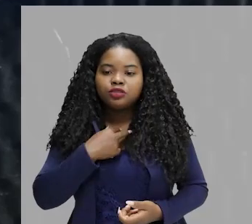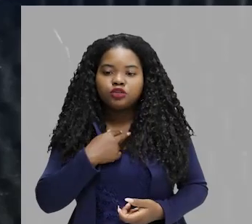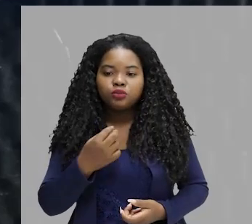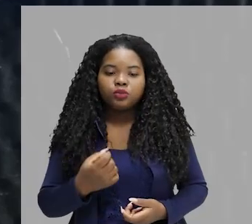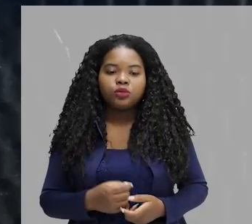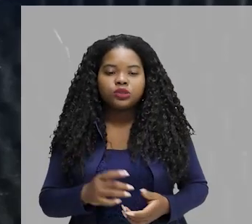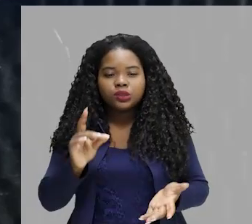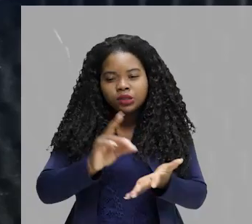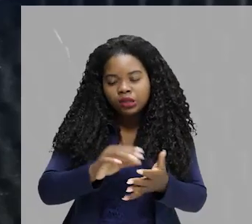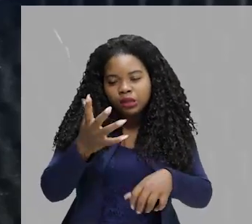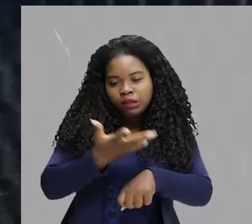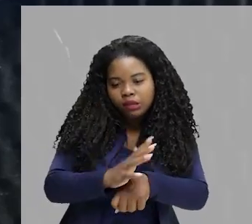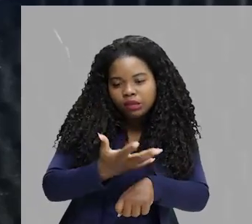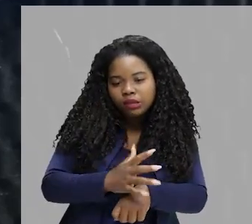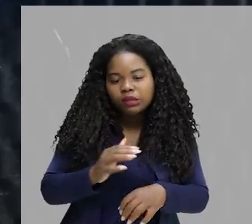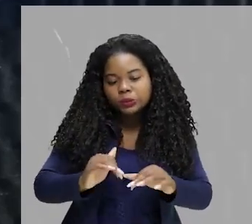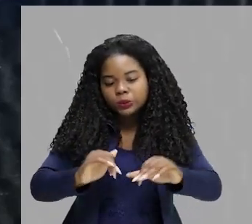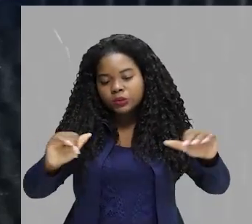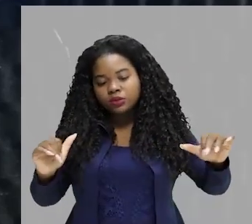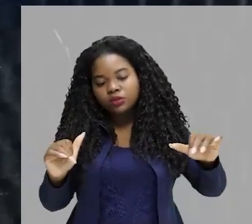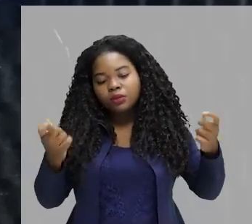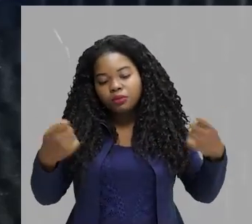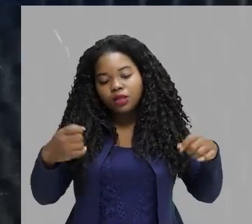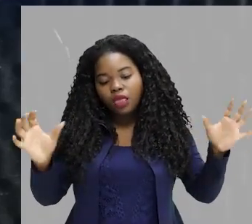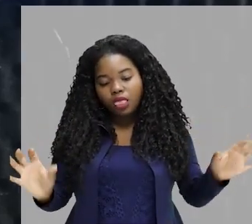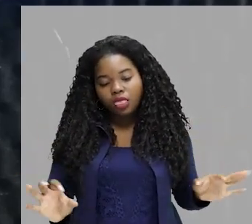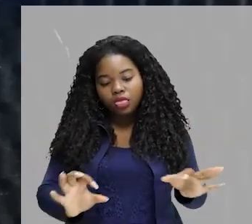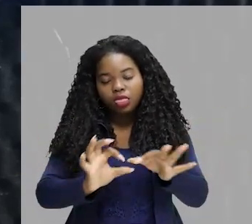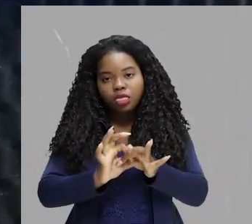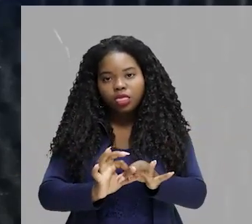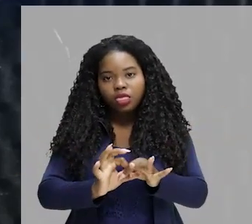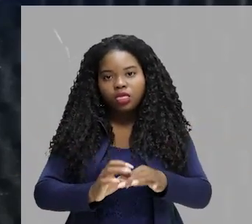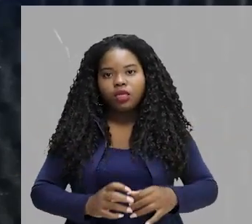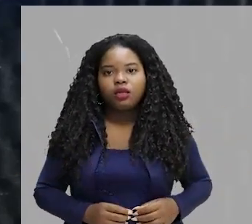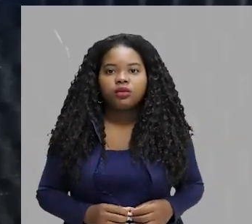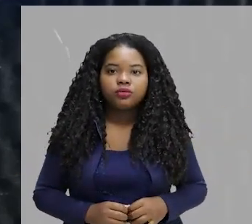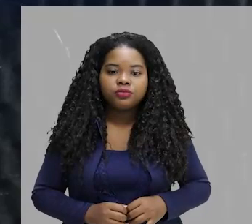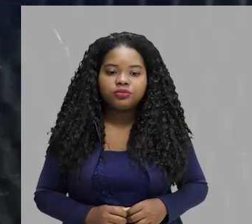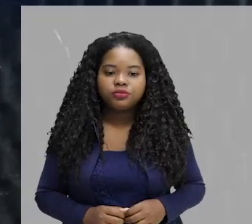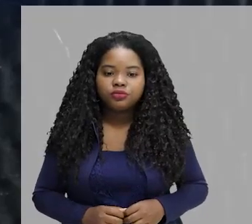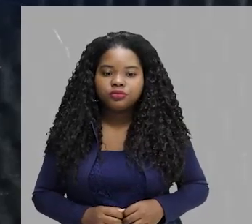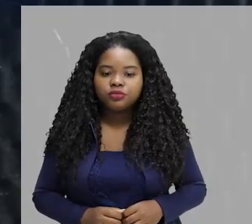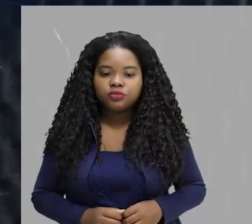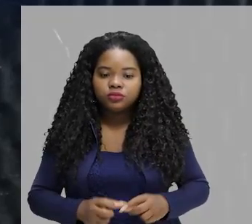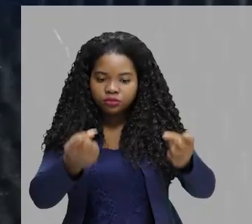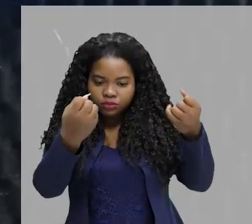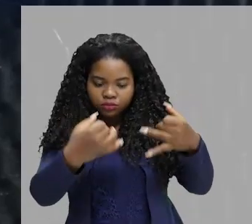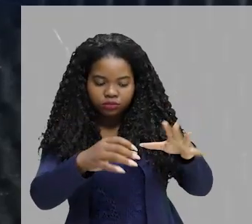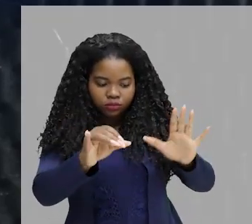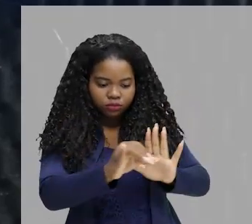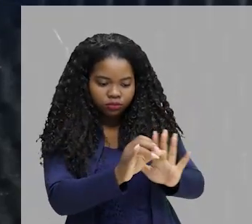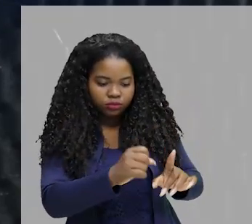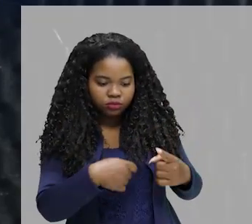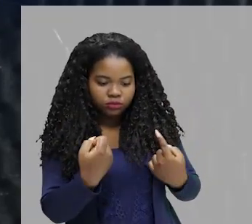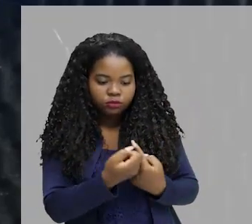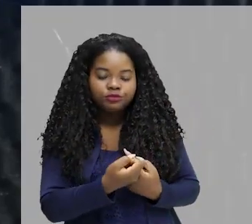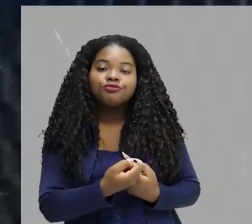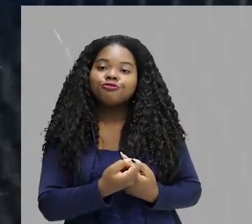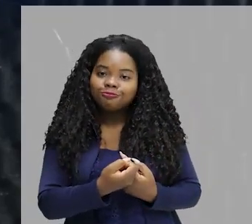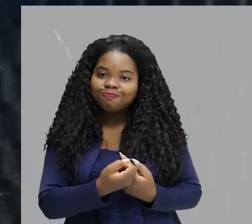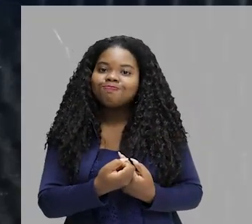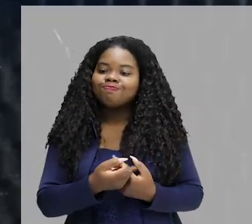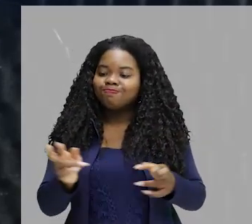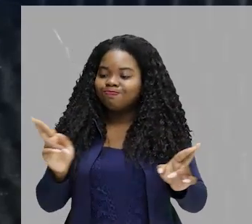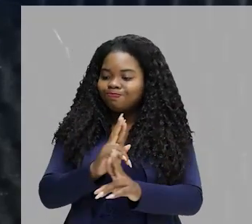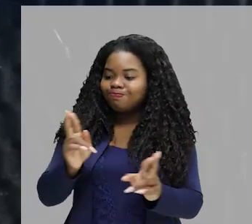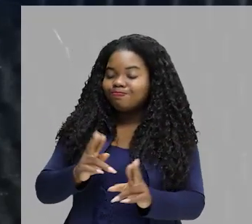realidade, na prática, de maneira separada, de maneira dissociada. Então, mesmo quando eu falo de uma identidade social, eu estou levando